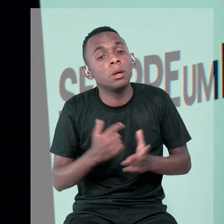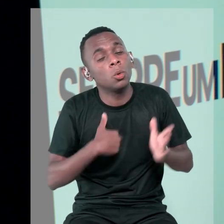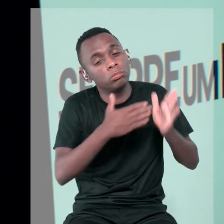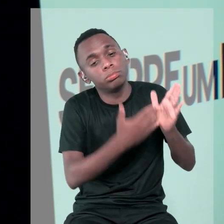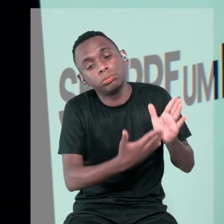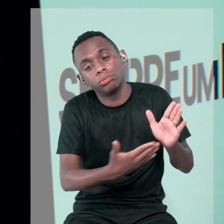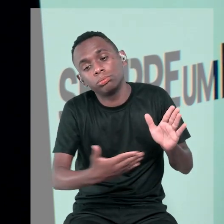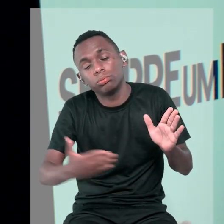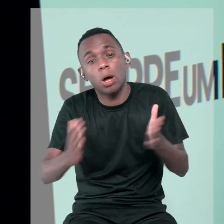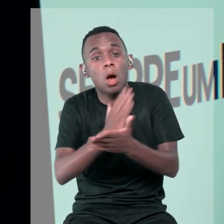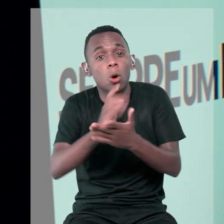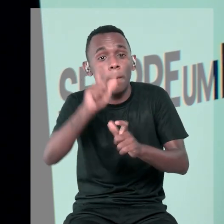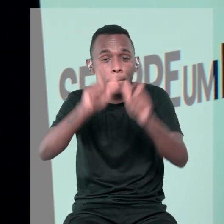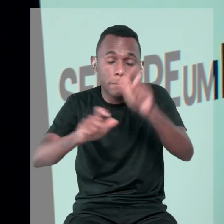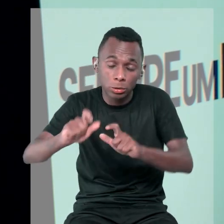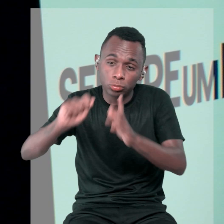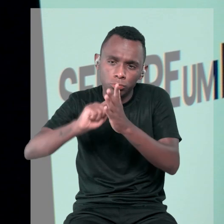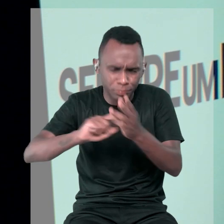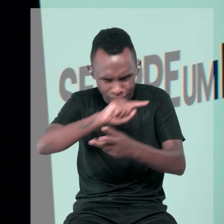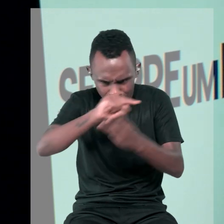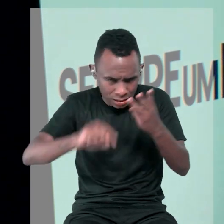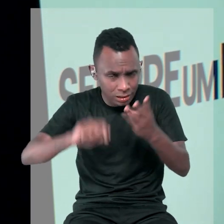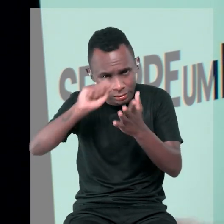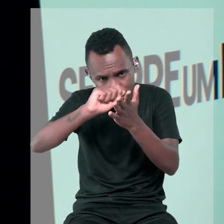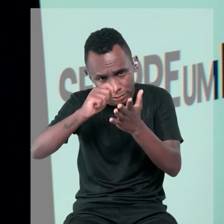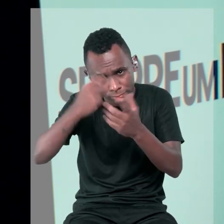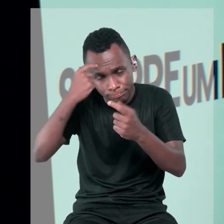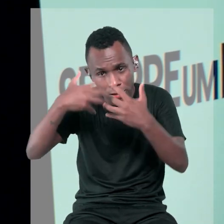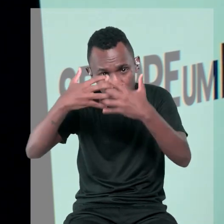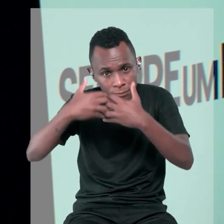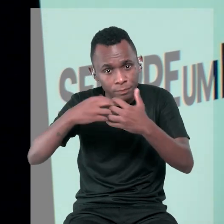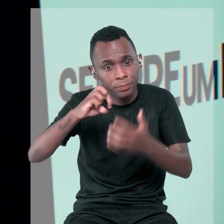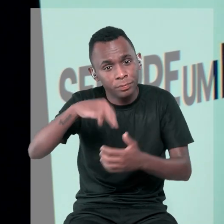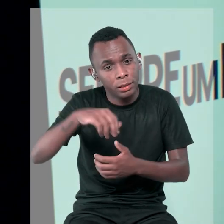alguns pensadores. Na verdade, 3 pensadores, basicamente. Maquiavel,